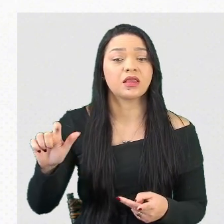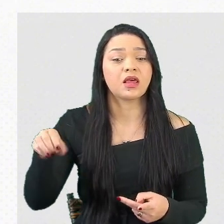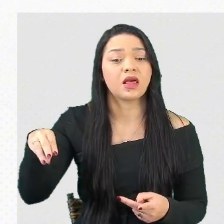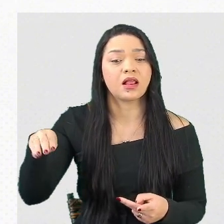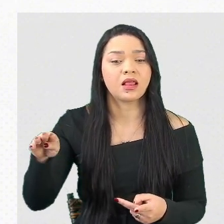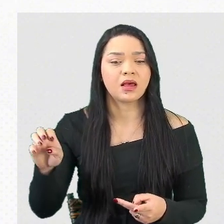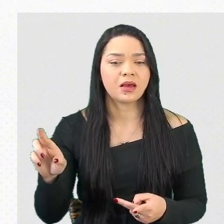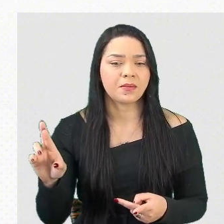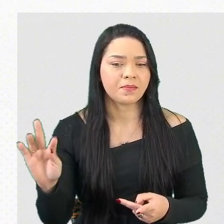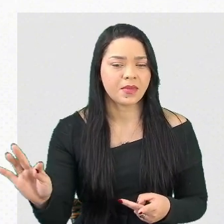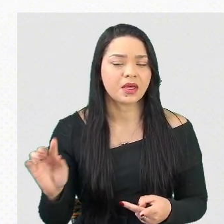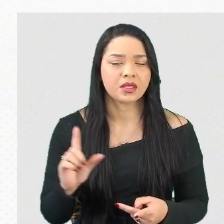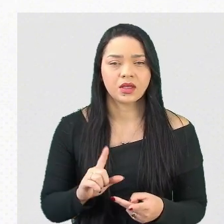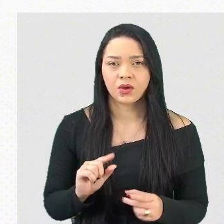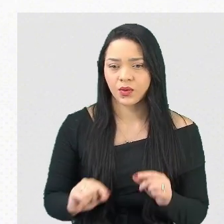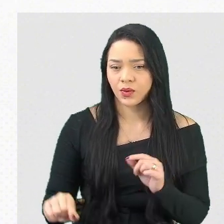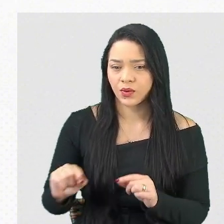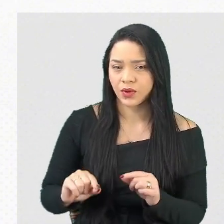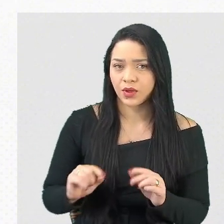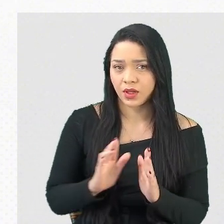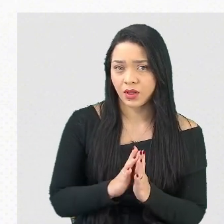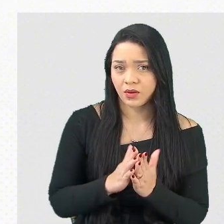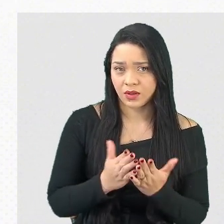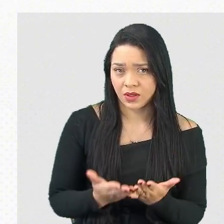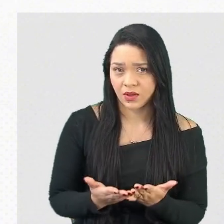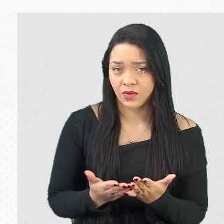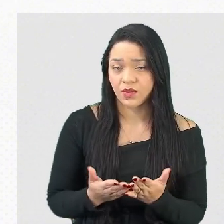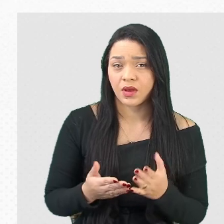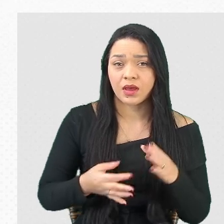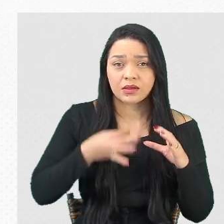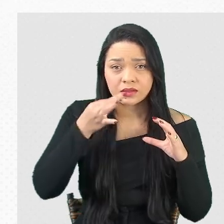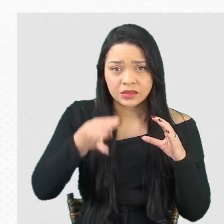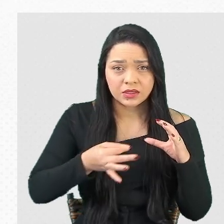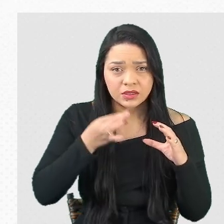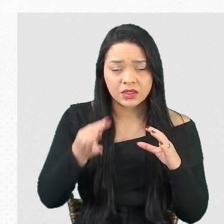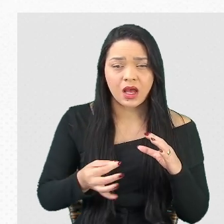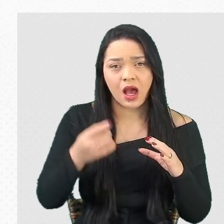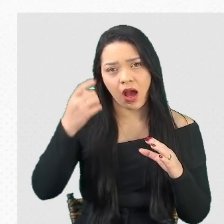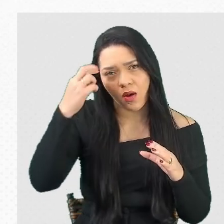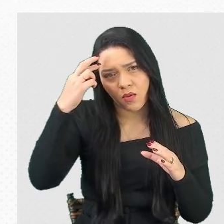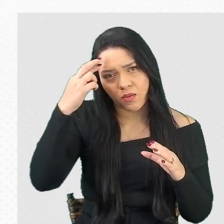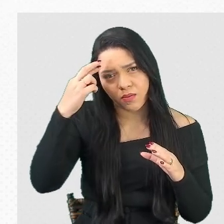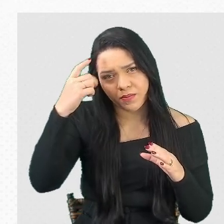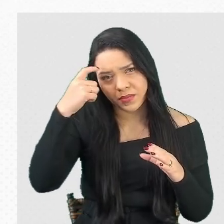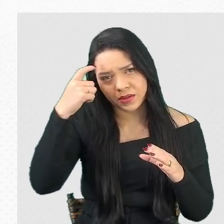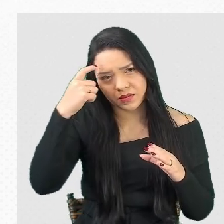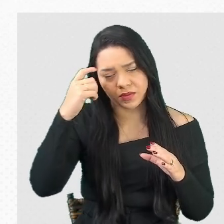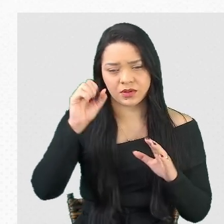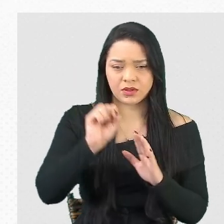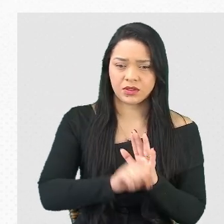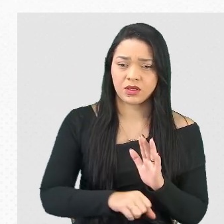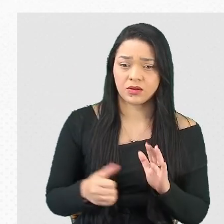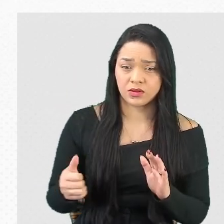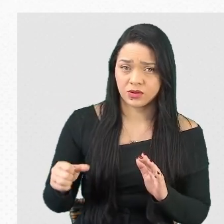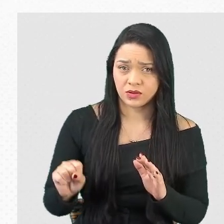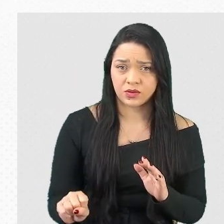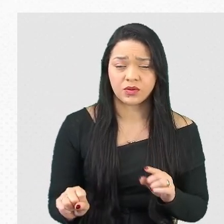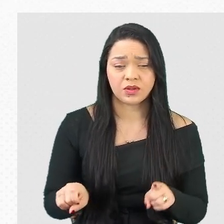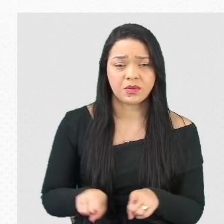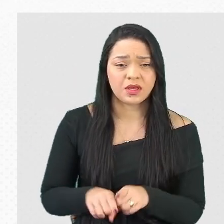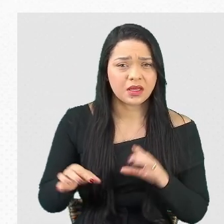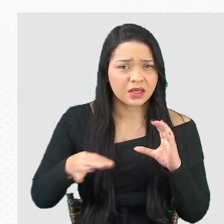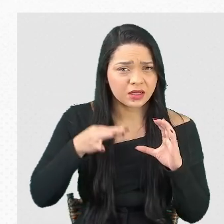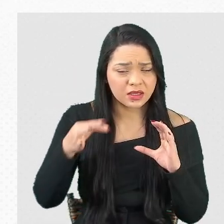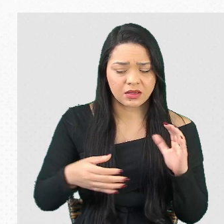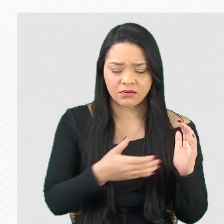né, chamada de Enciclopédia Crítica ao Pensamento do século XVIII, e aí criticar no século XVIII era criticar o antigo regime, era criticar